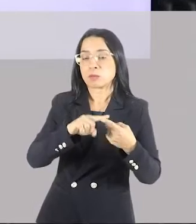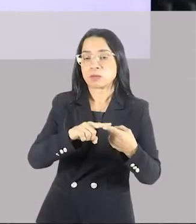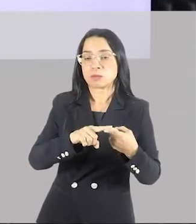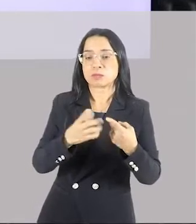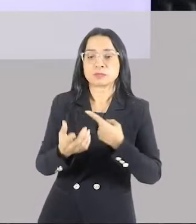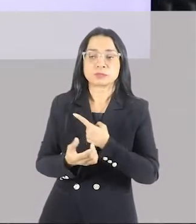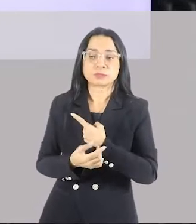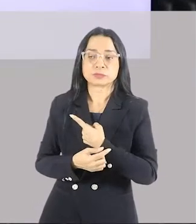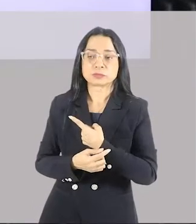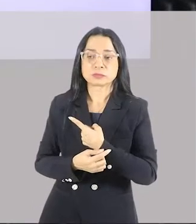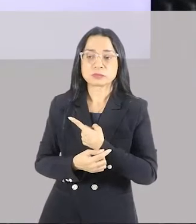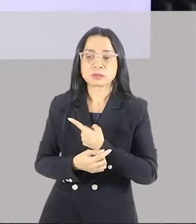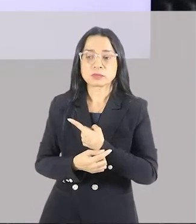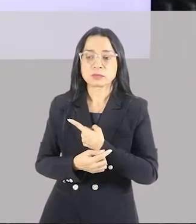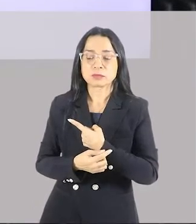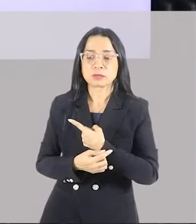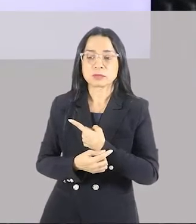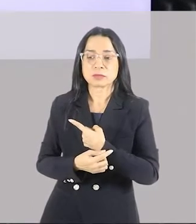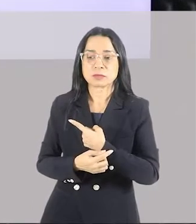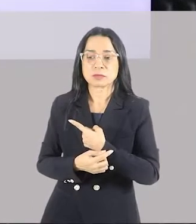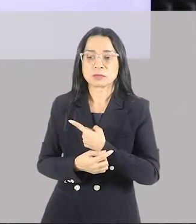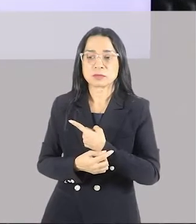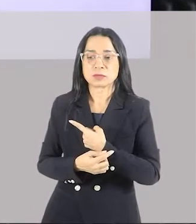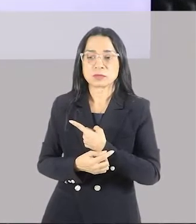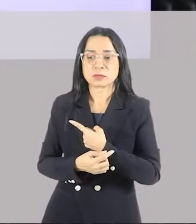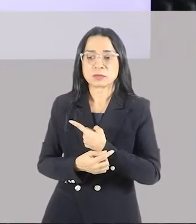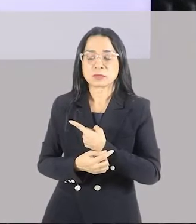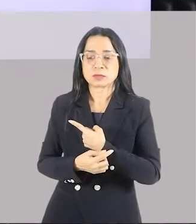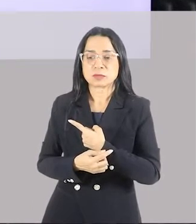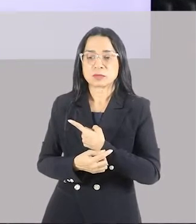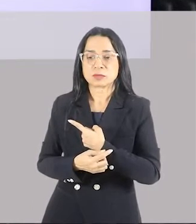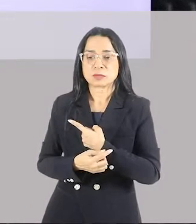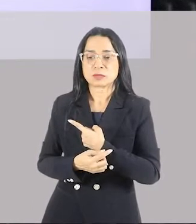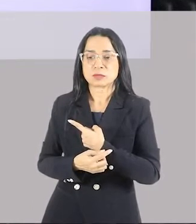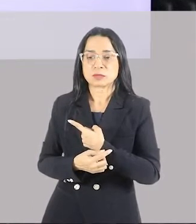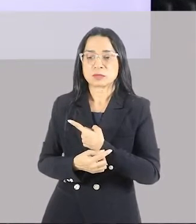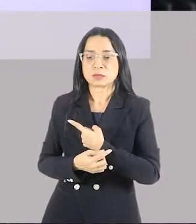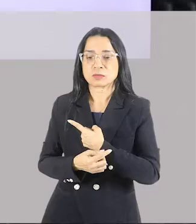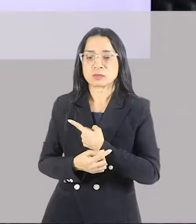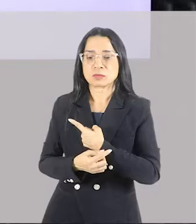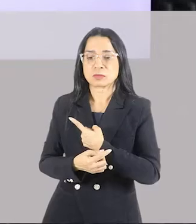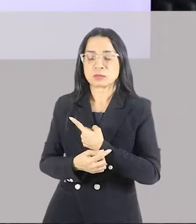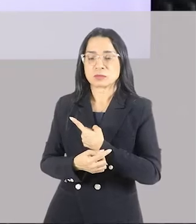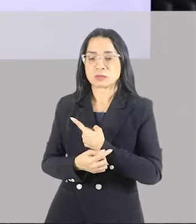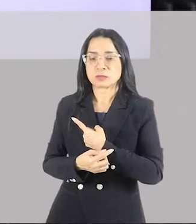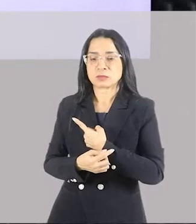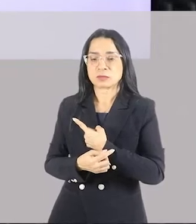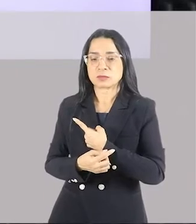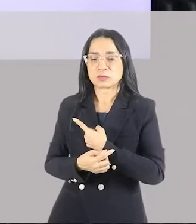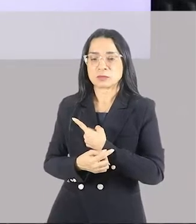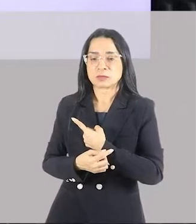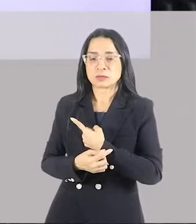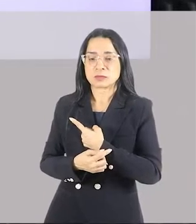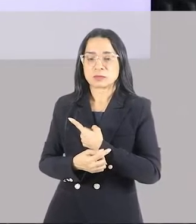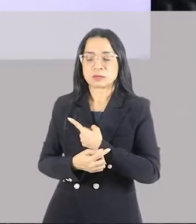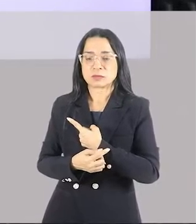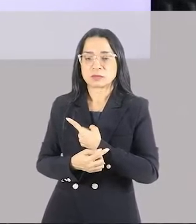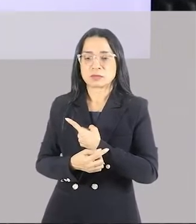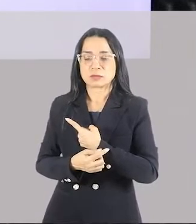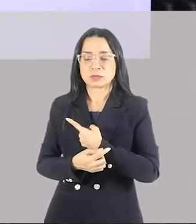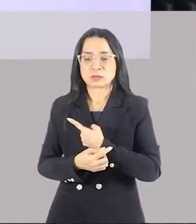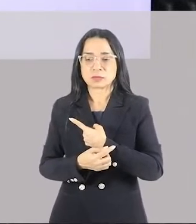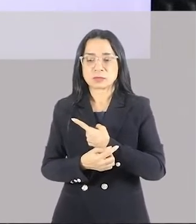são as modalidades necessárias. Ou leilão, é claro, em se tratando de política nacional de